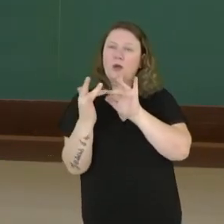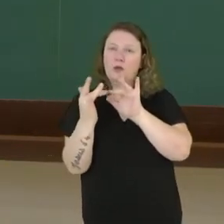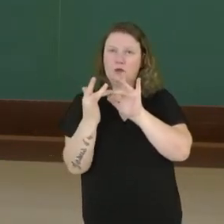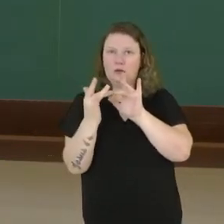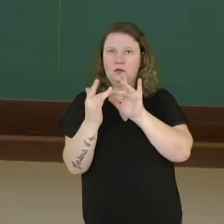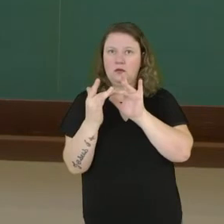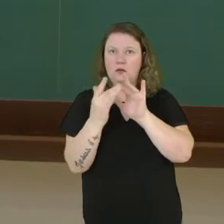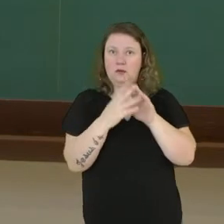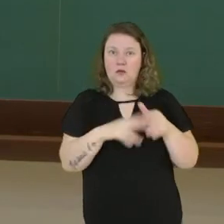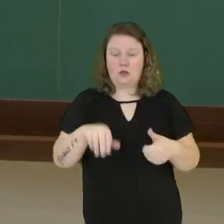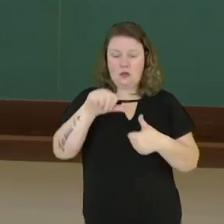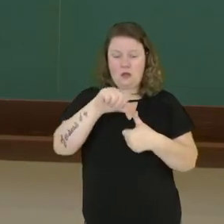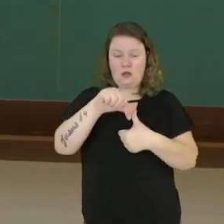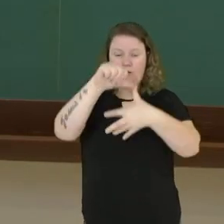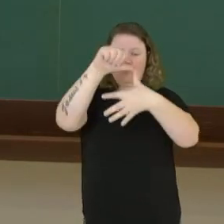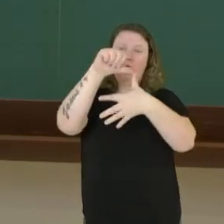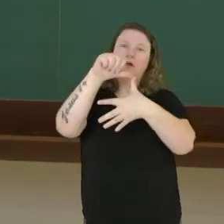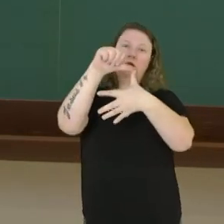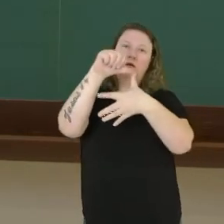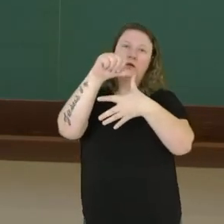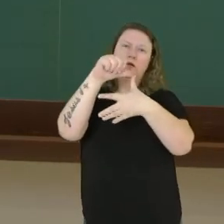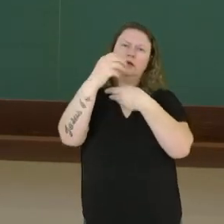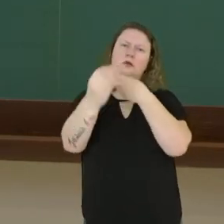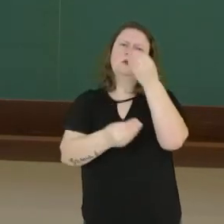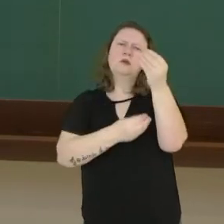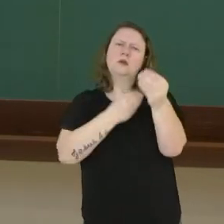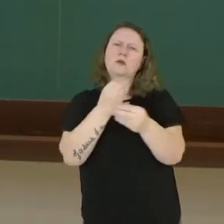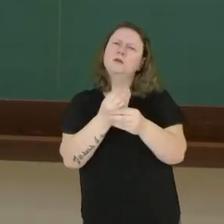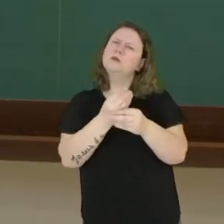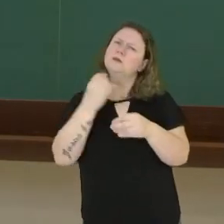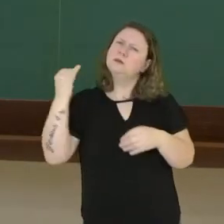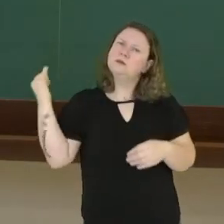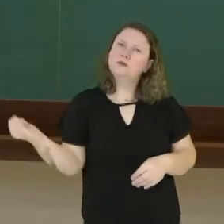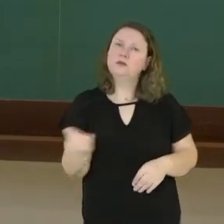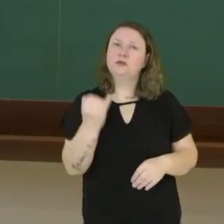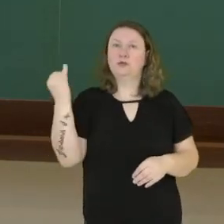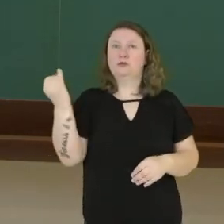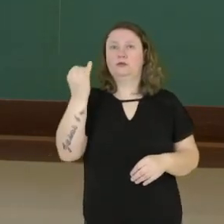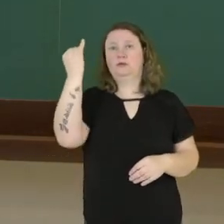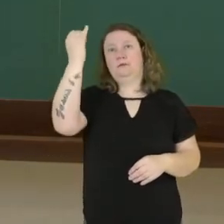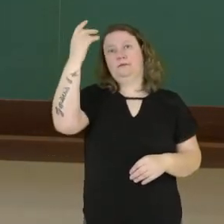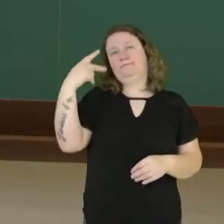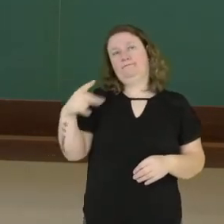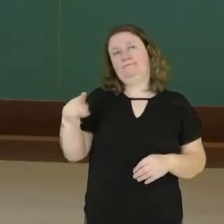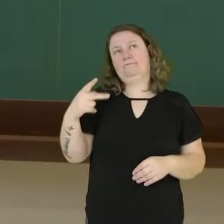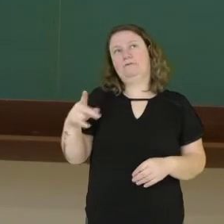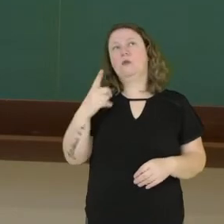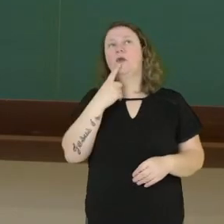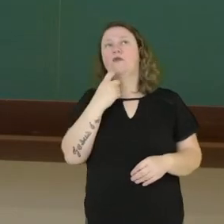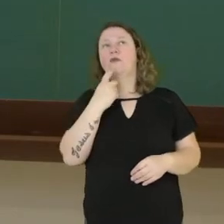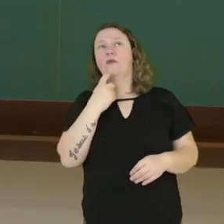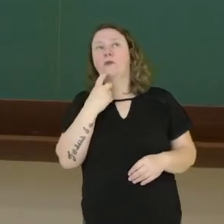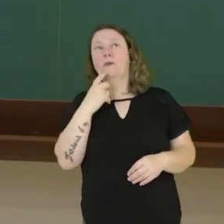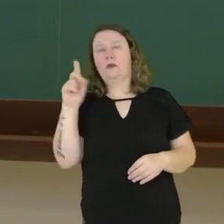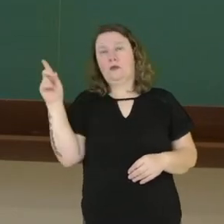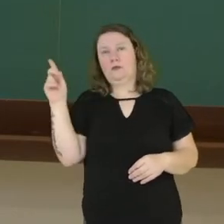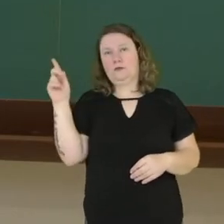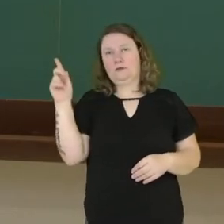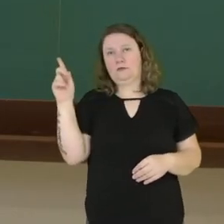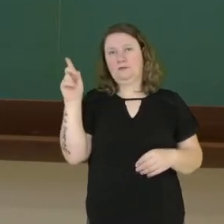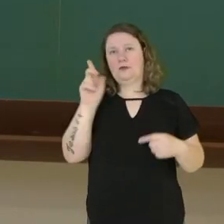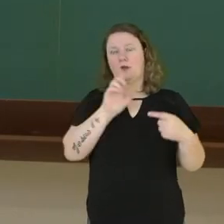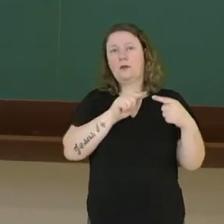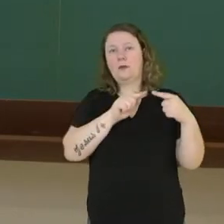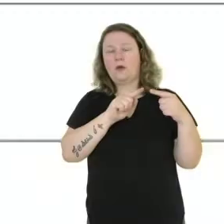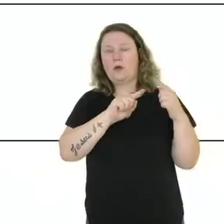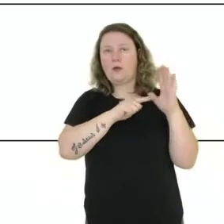da América do Sul, mas como ele era extremamente importante para o Paraguai. Então, em vermelho, nós vimos aqui uma flecha que indica